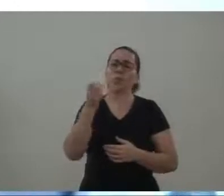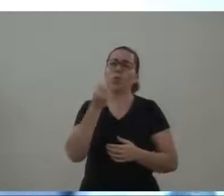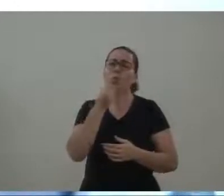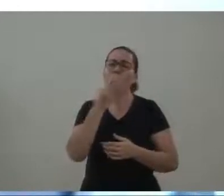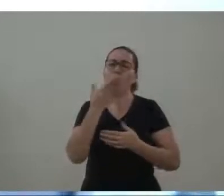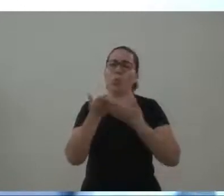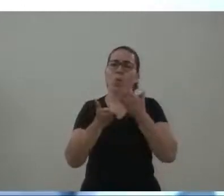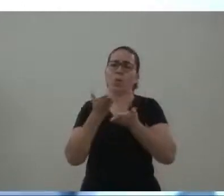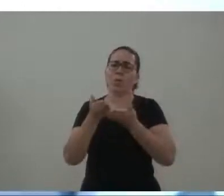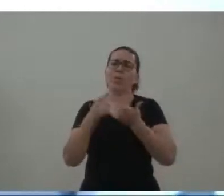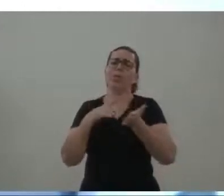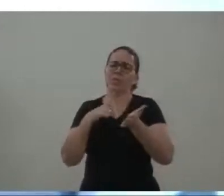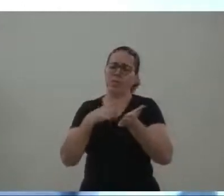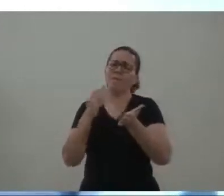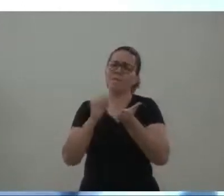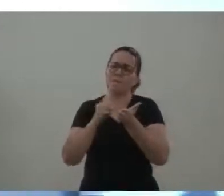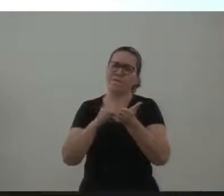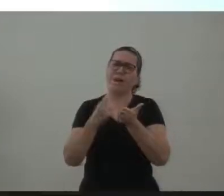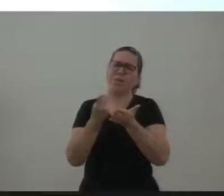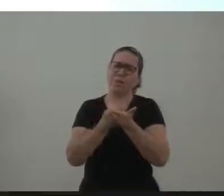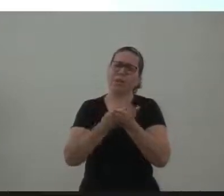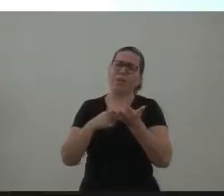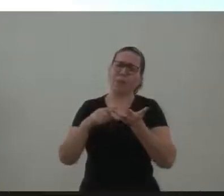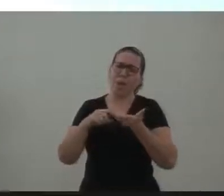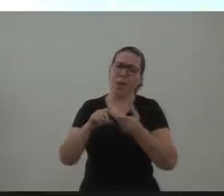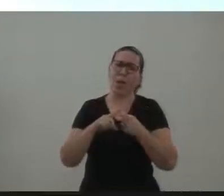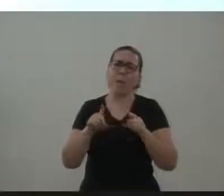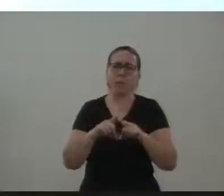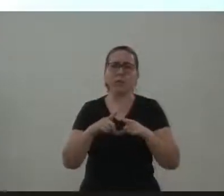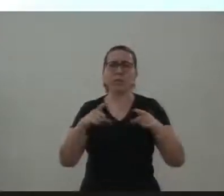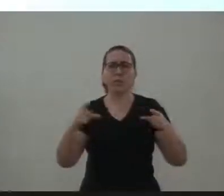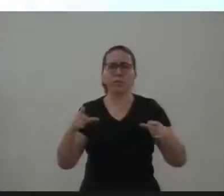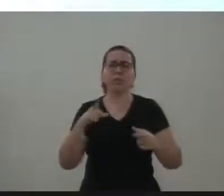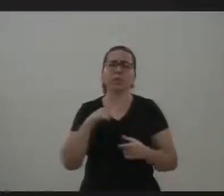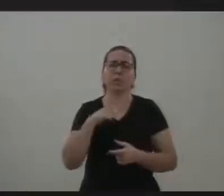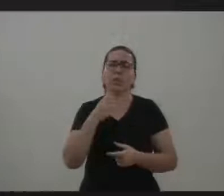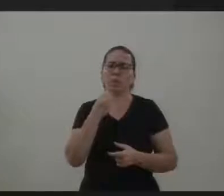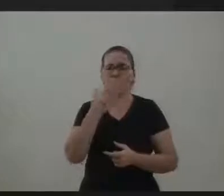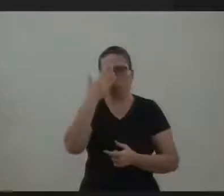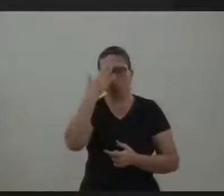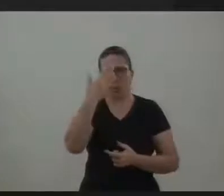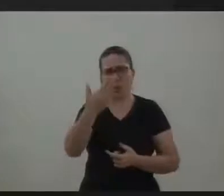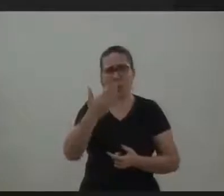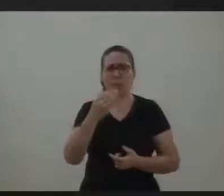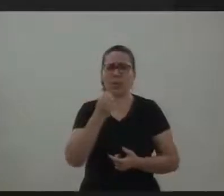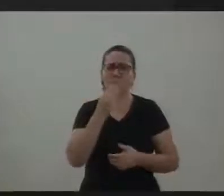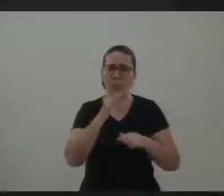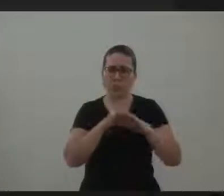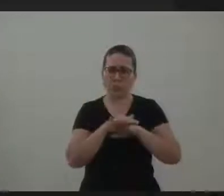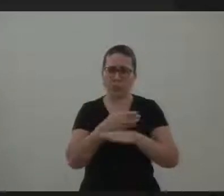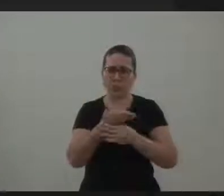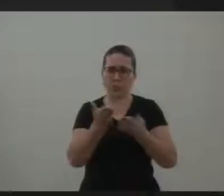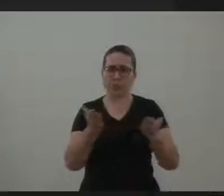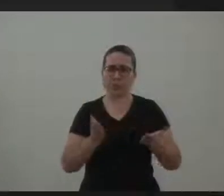hoje. Tem as suas falhas sim, mas no geral, um bom atendimento e os números mostram isso. Obrigado, senhor presidente. Uma boa noite a todos.